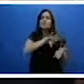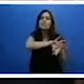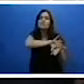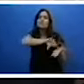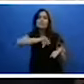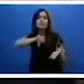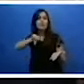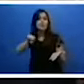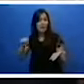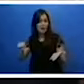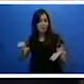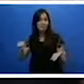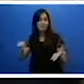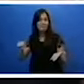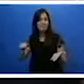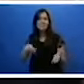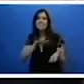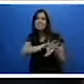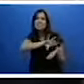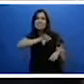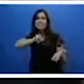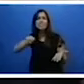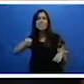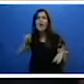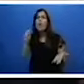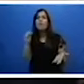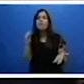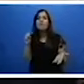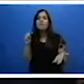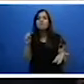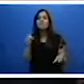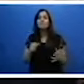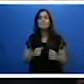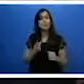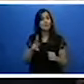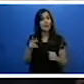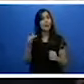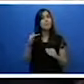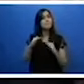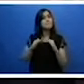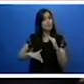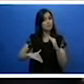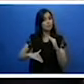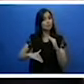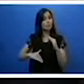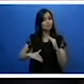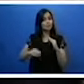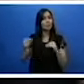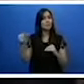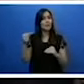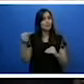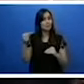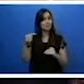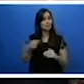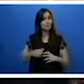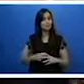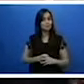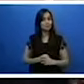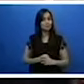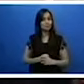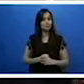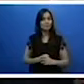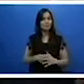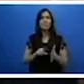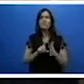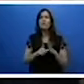palavra, tirar. Quando eu tiro alguma coisa do todo, vai restar sempre menos, tá? E depois, na pergunta,